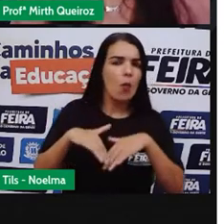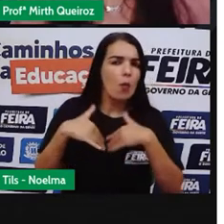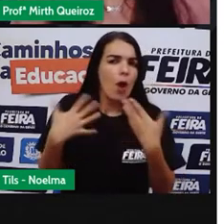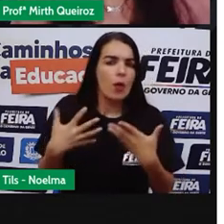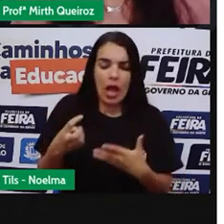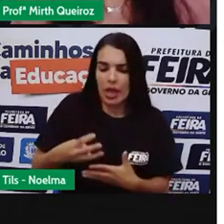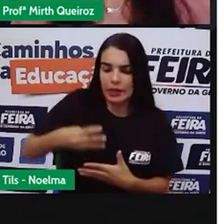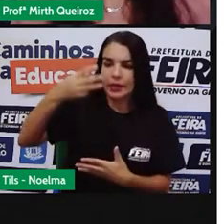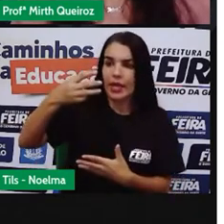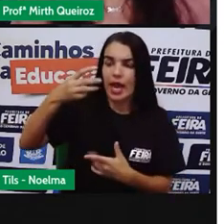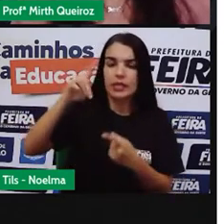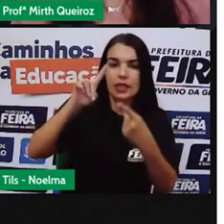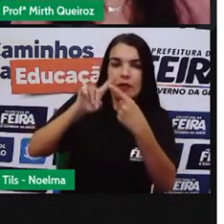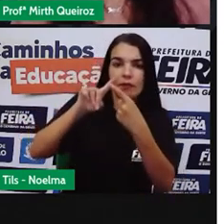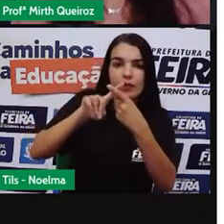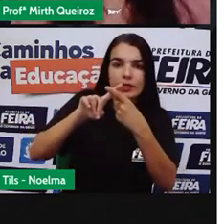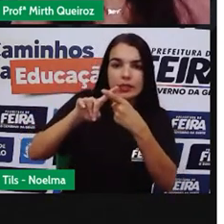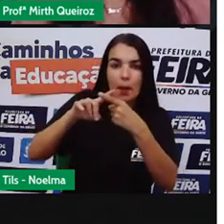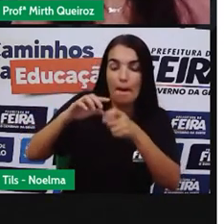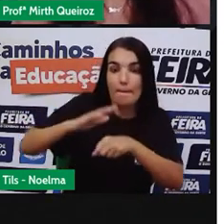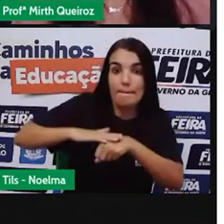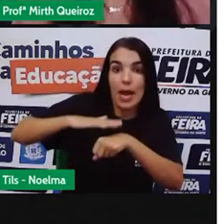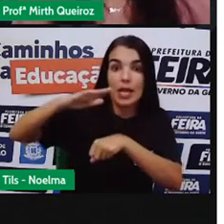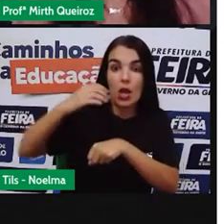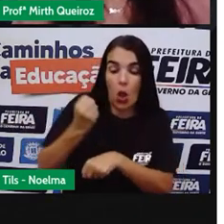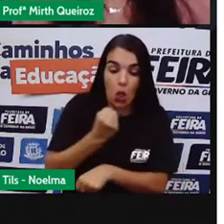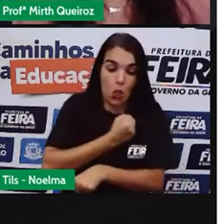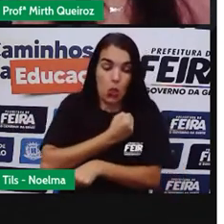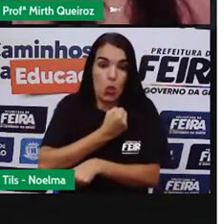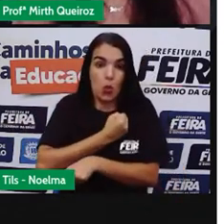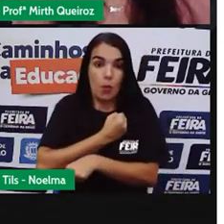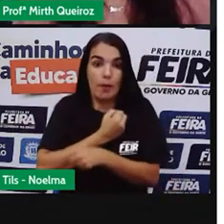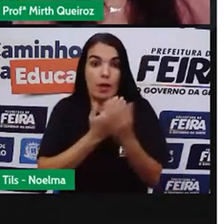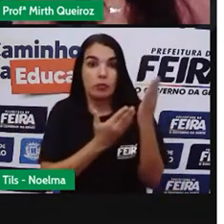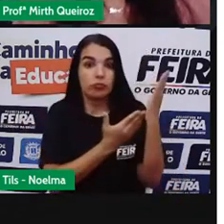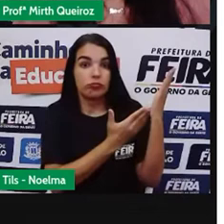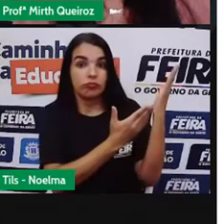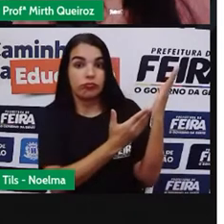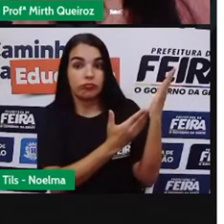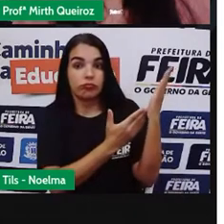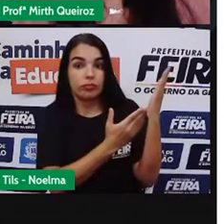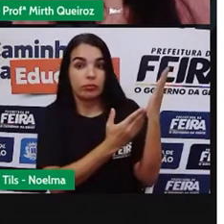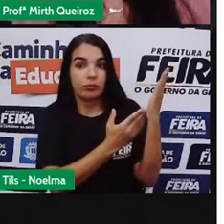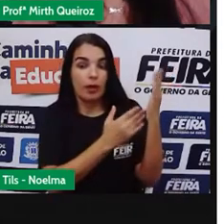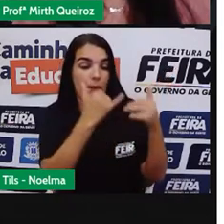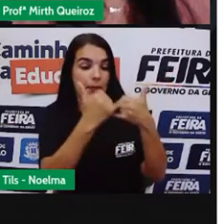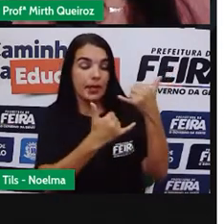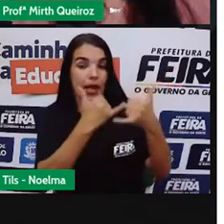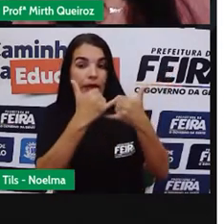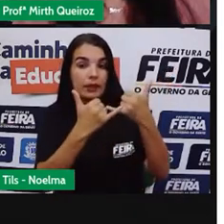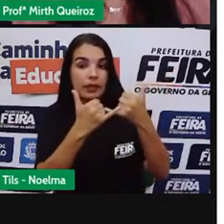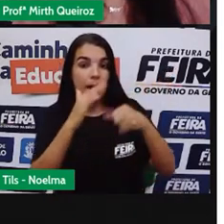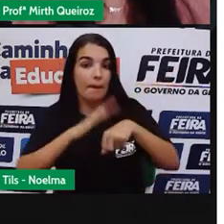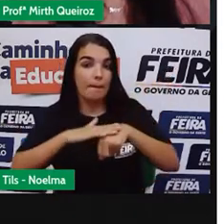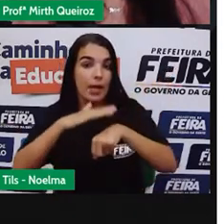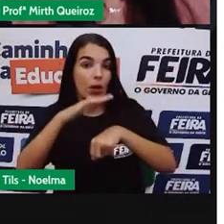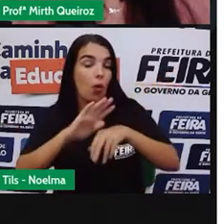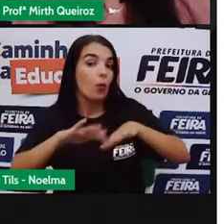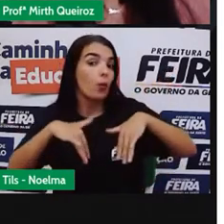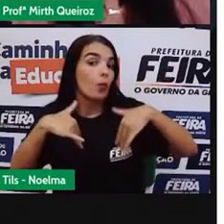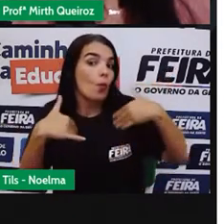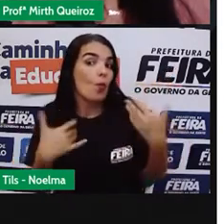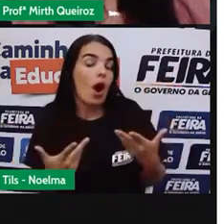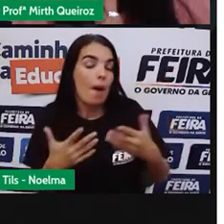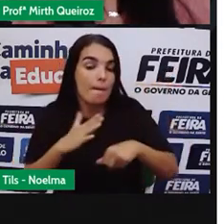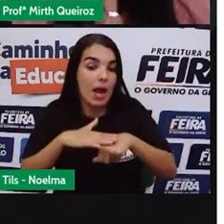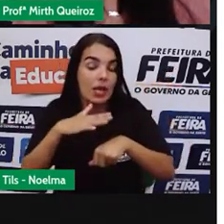Qual o triplo do maior número presente nesta amarelinha? Vocês vão analisar qual o